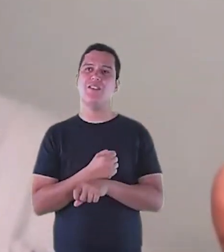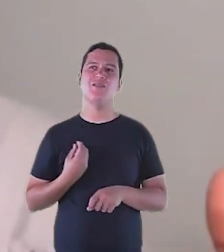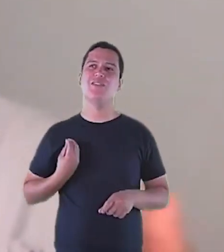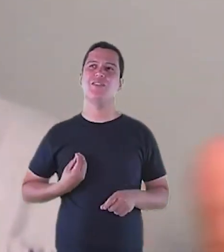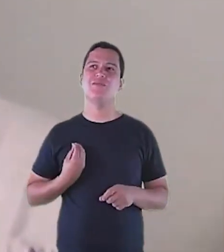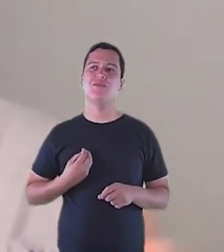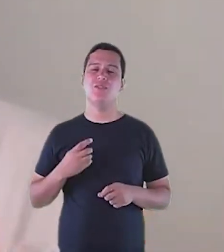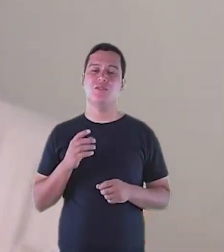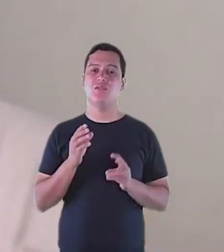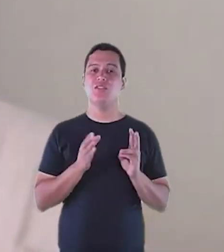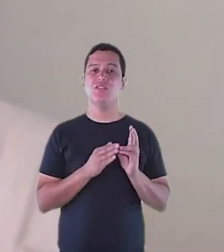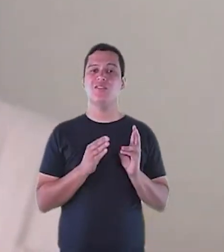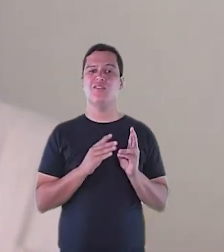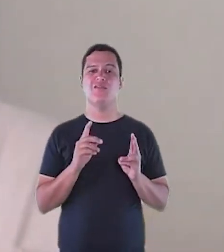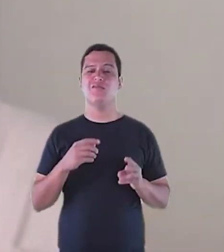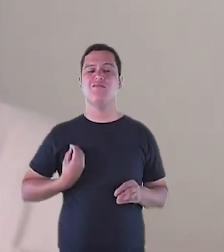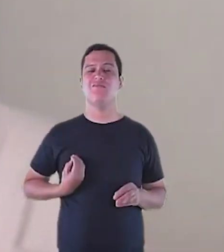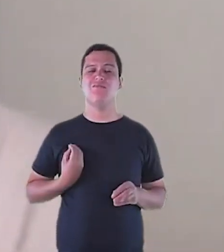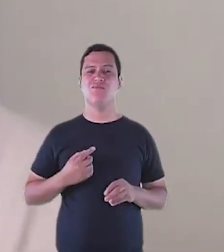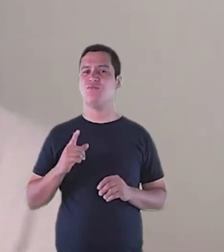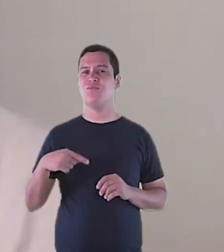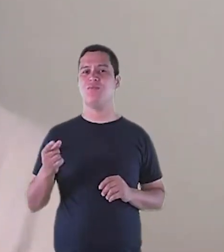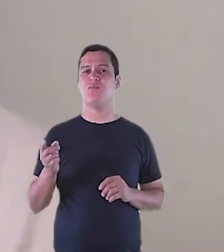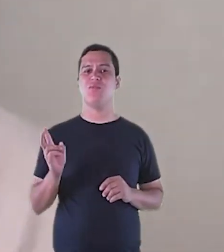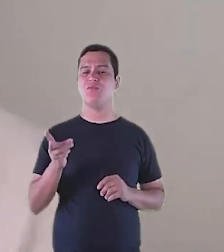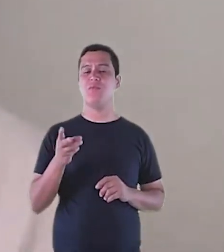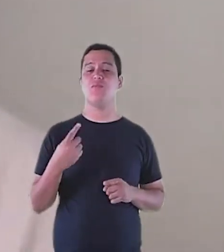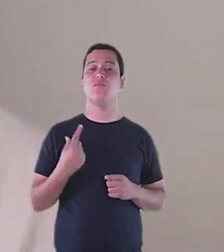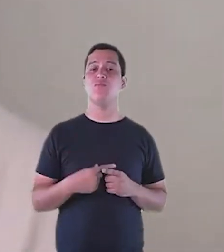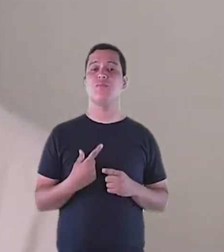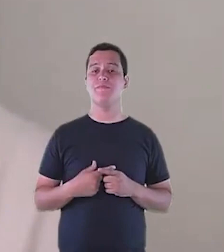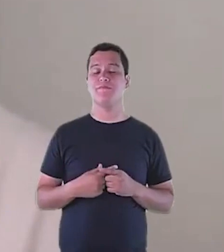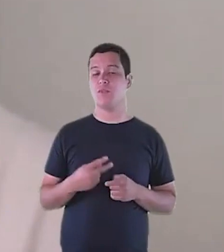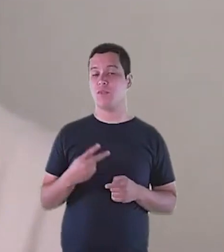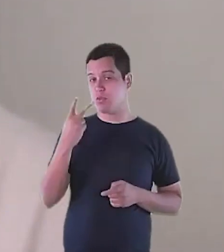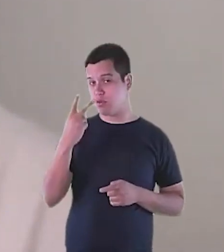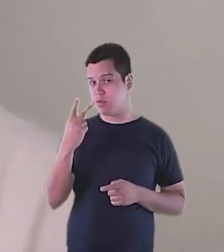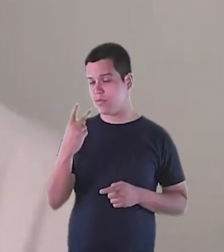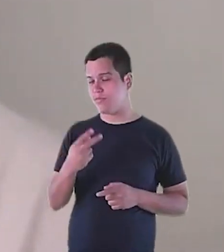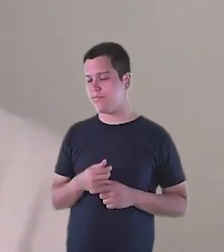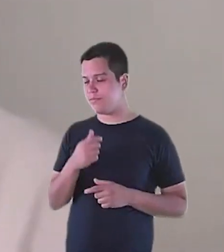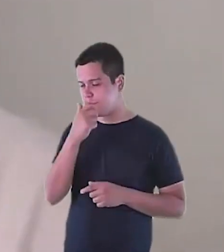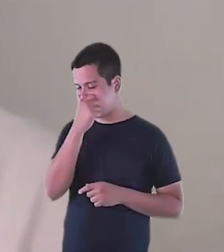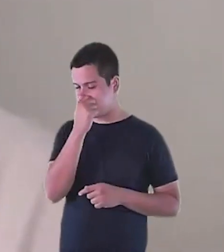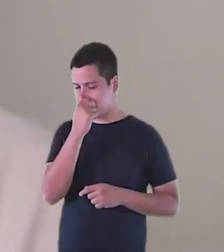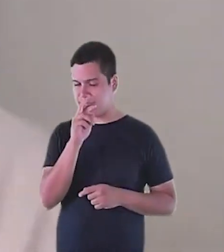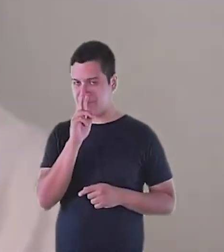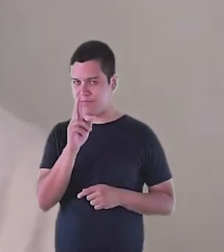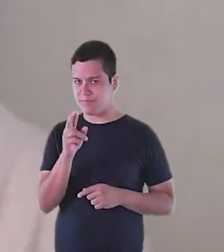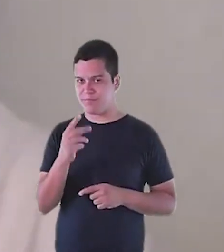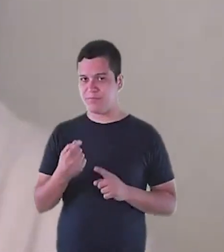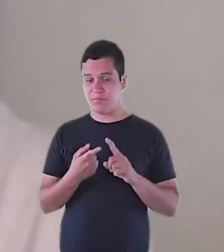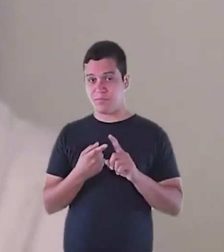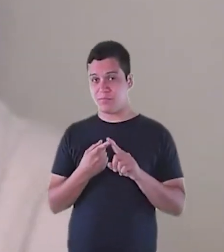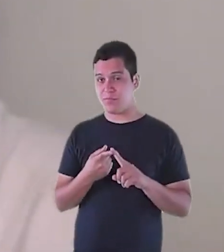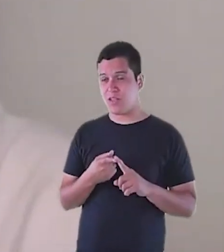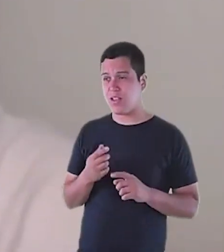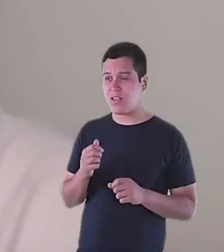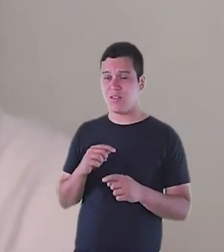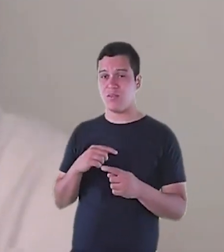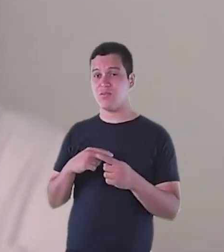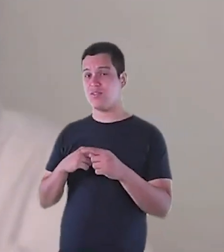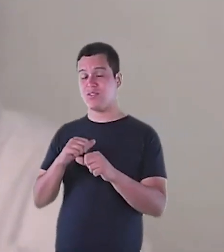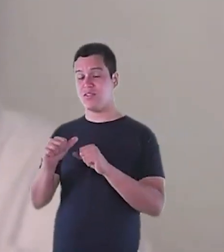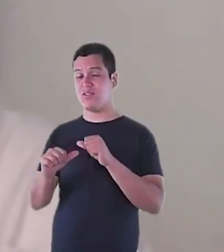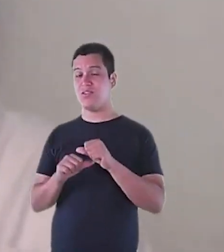aspas, né? O historiador Luiz Felipe de Alencastro atribui a duas razões principais. A primeira é que, ao contrário da